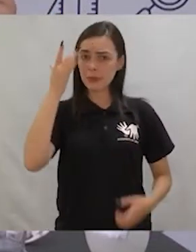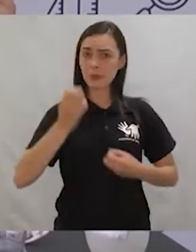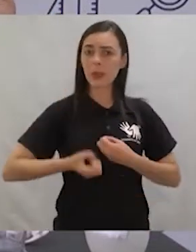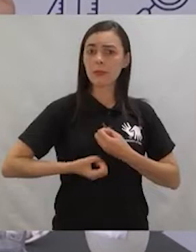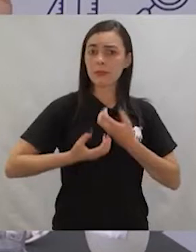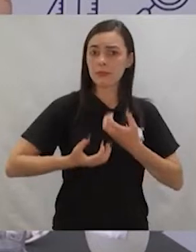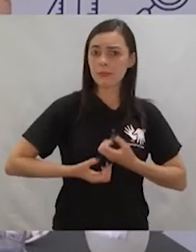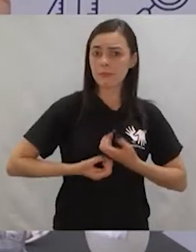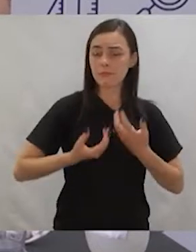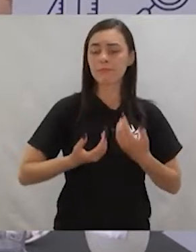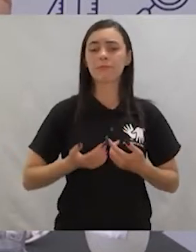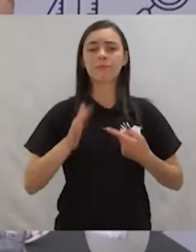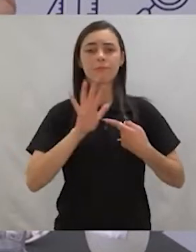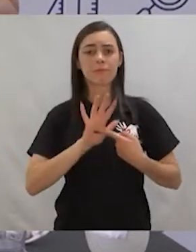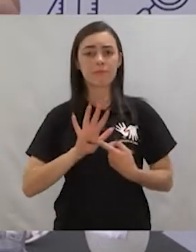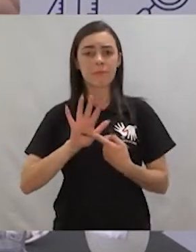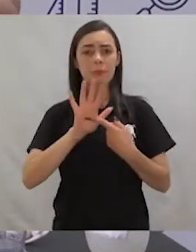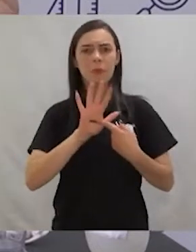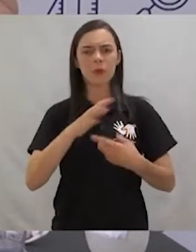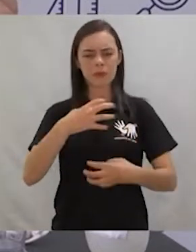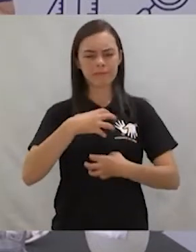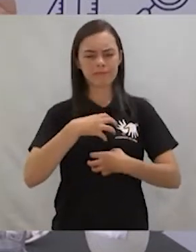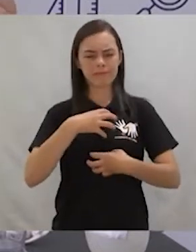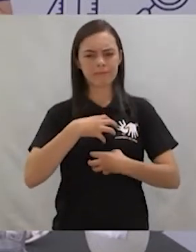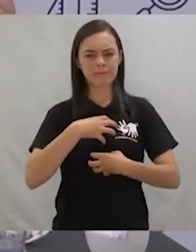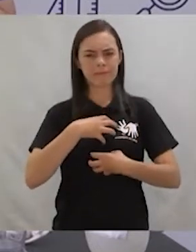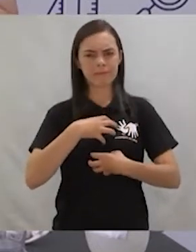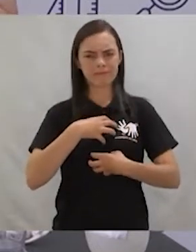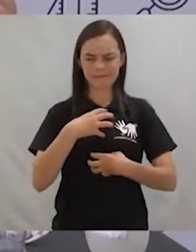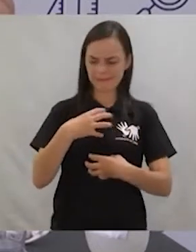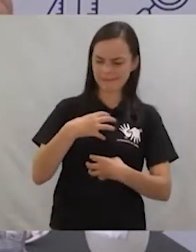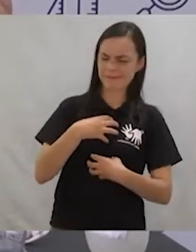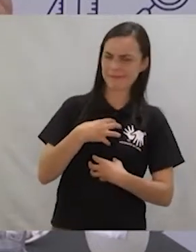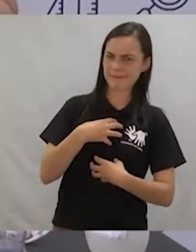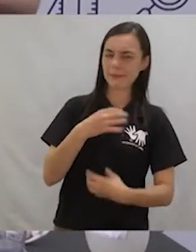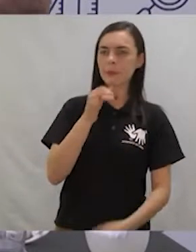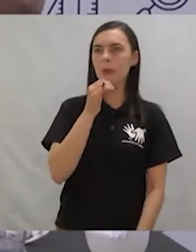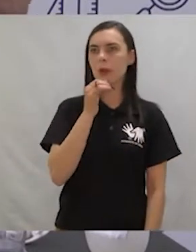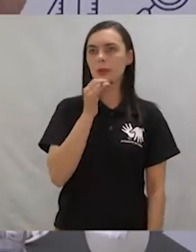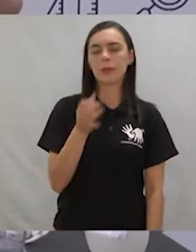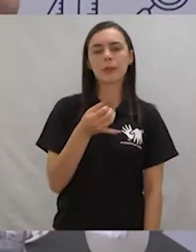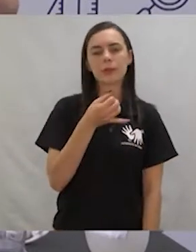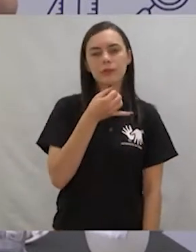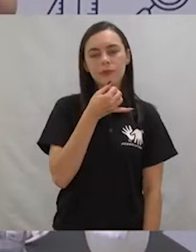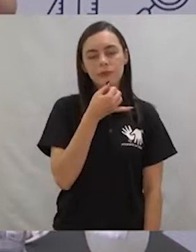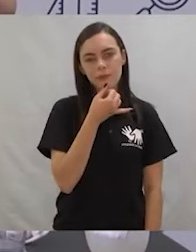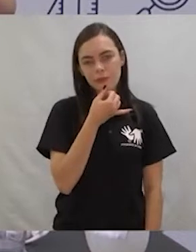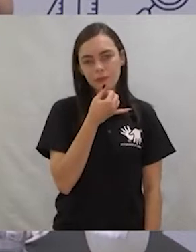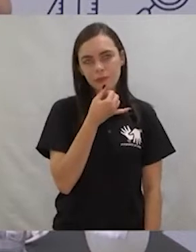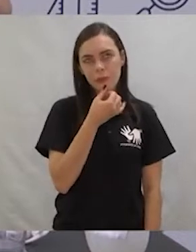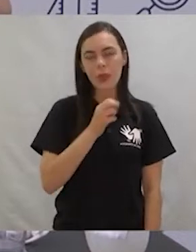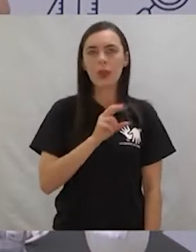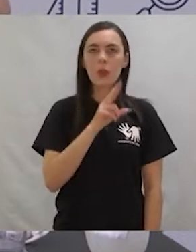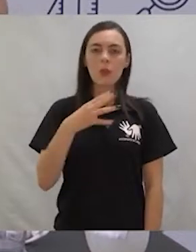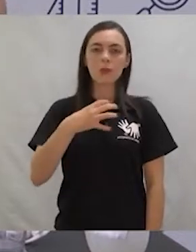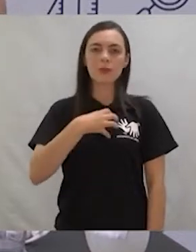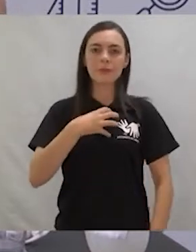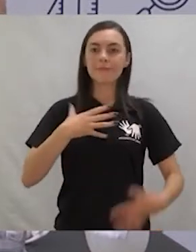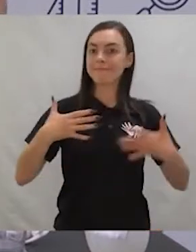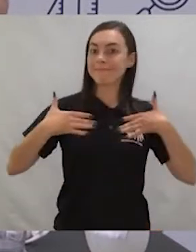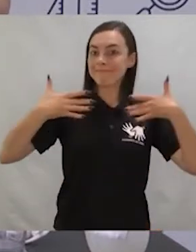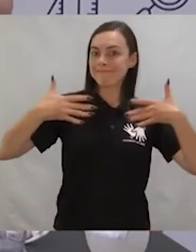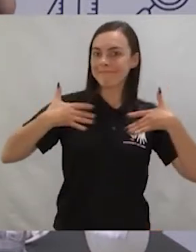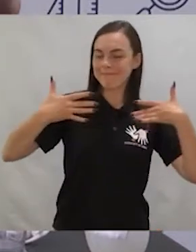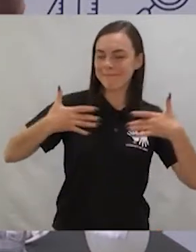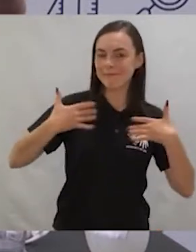que faz poesia onde coloca os sentimentos. O que é sentimento? Então a gente tem o sentimento de tristeza, a gente tem o sentimento